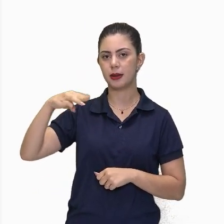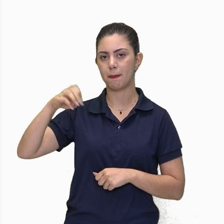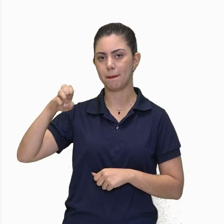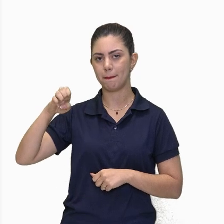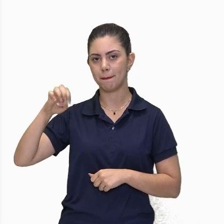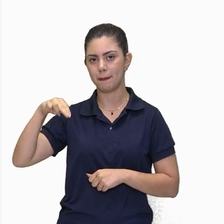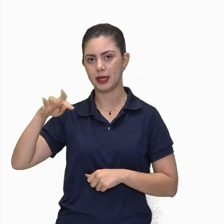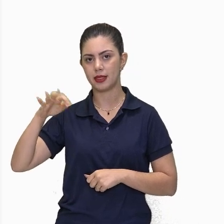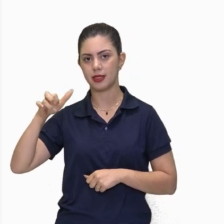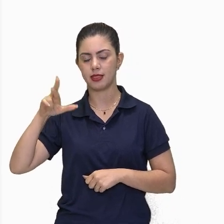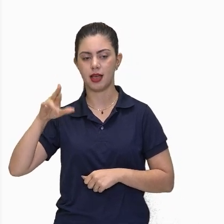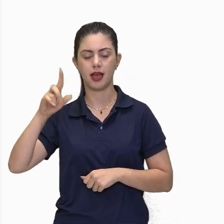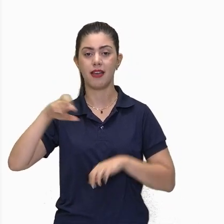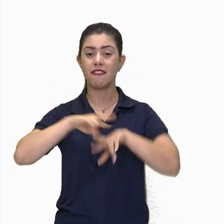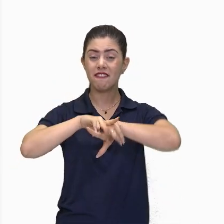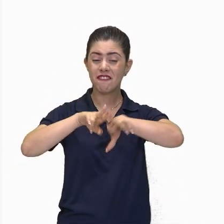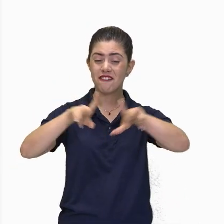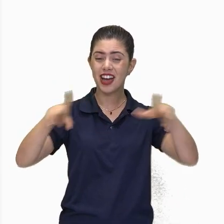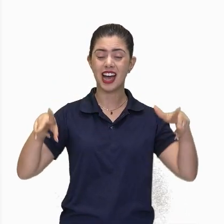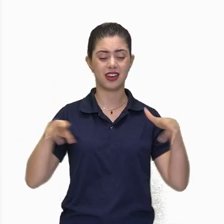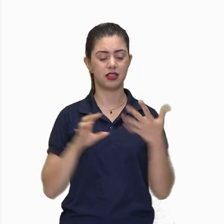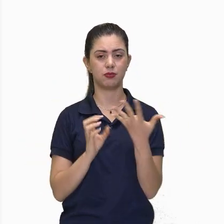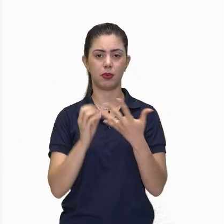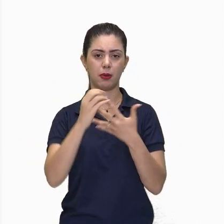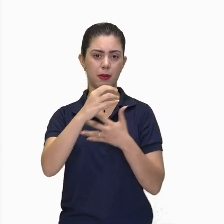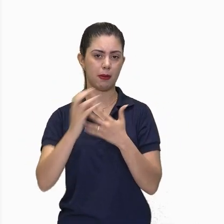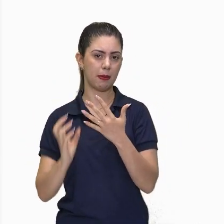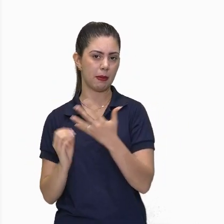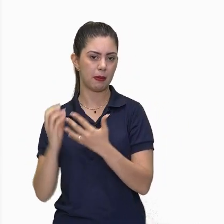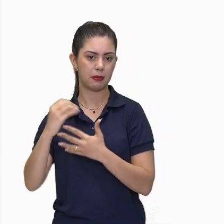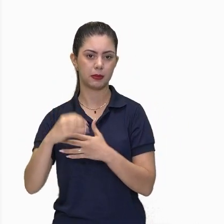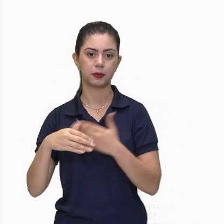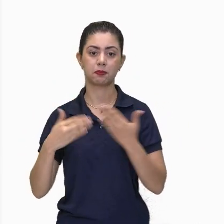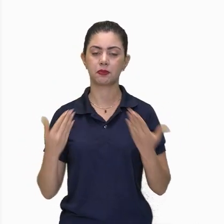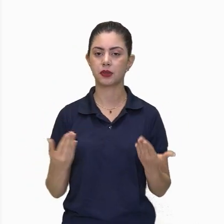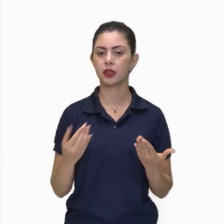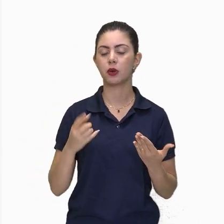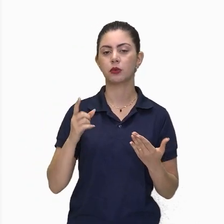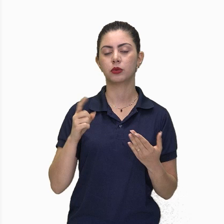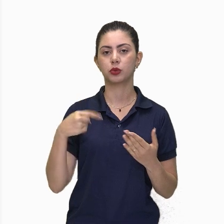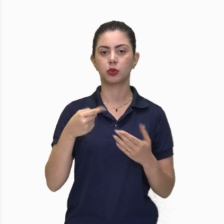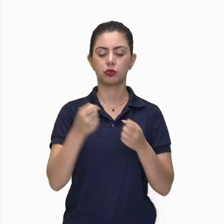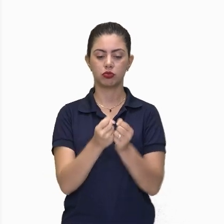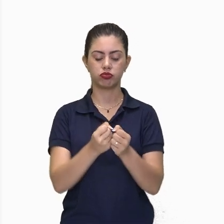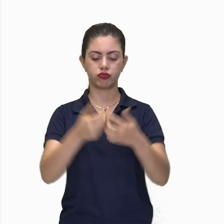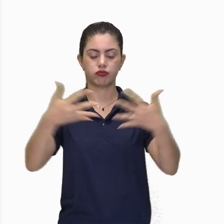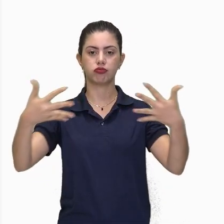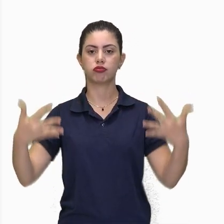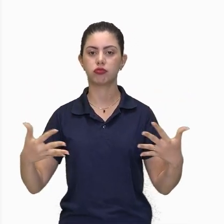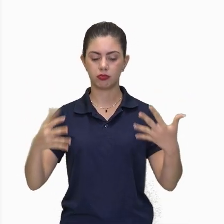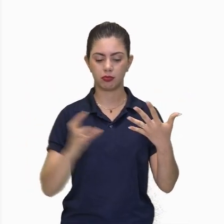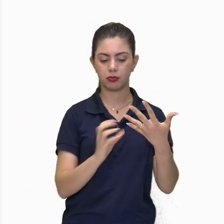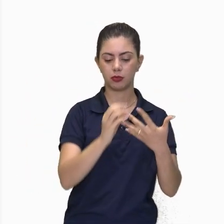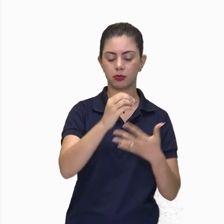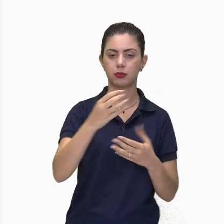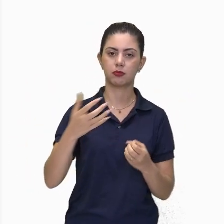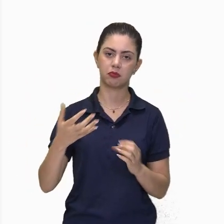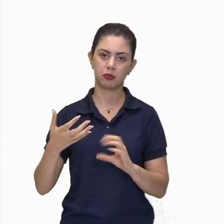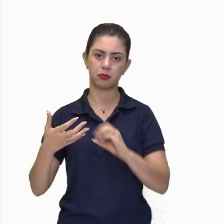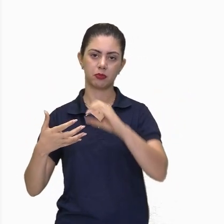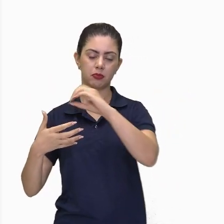ali ao mesmo tempo. Tá? Então, as teias alimentares, elas refletem melhor as relações tróficas